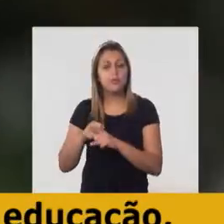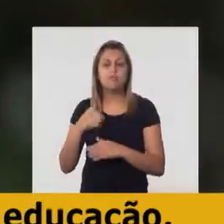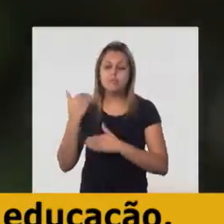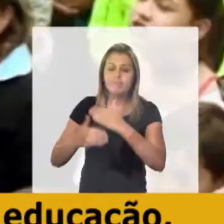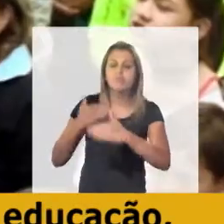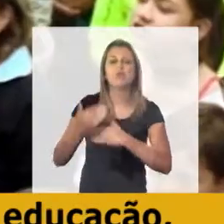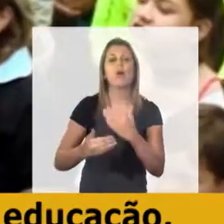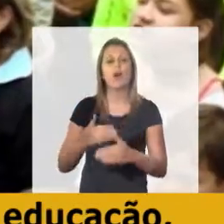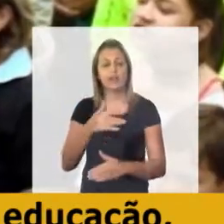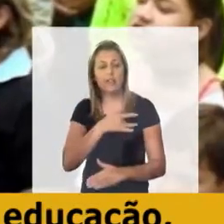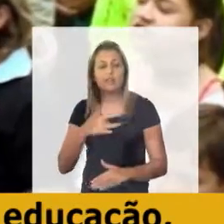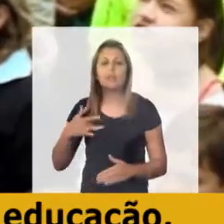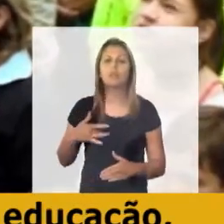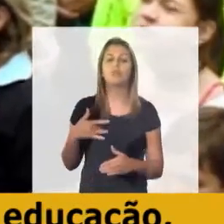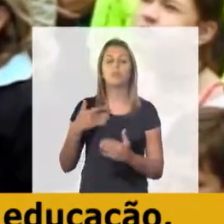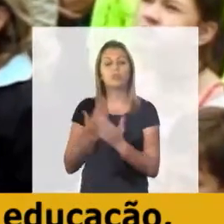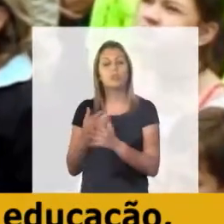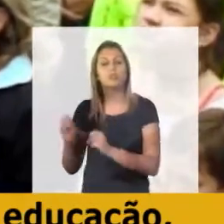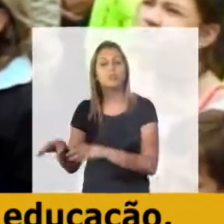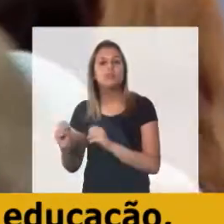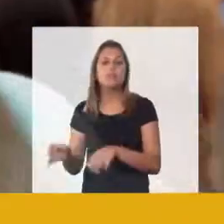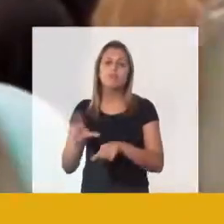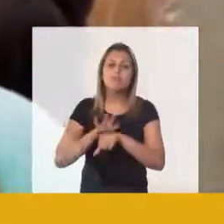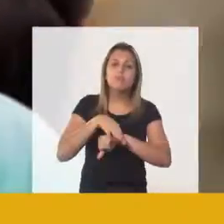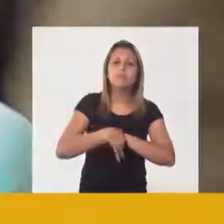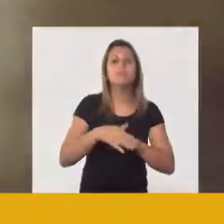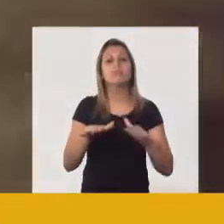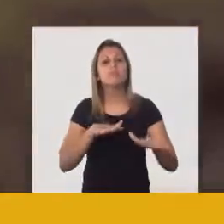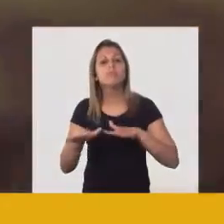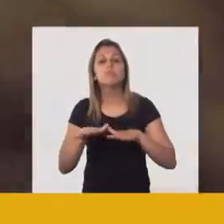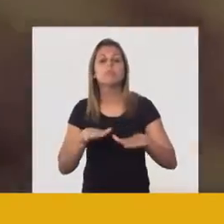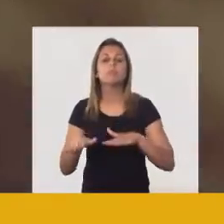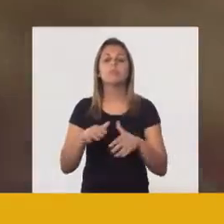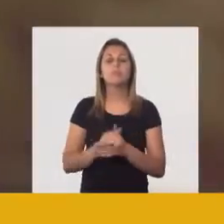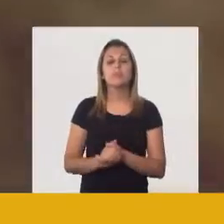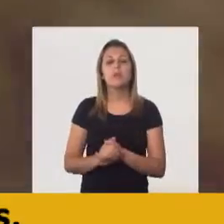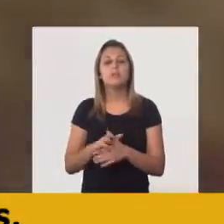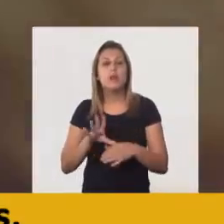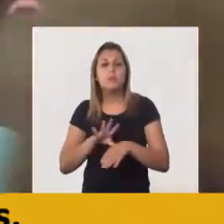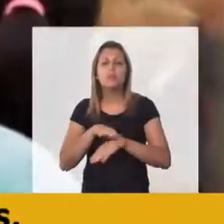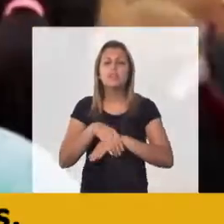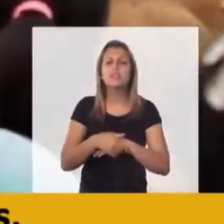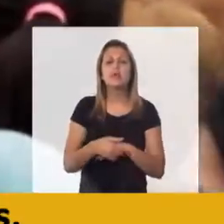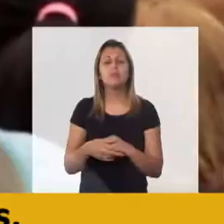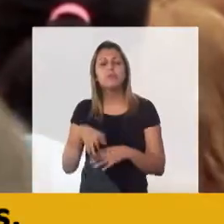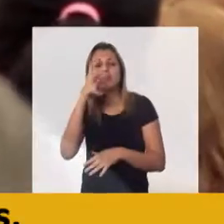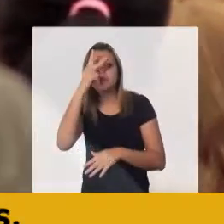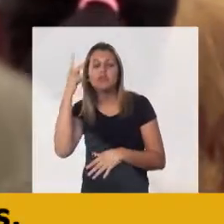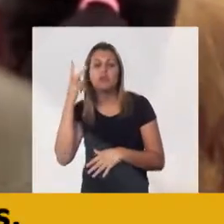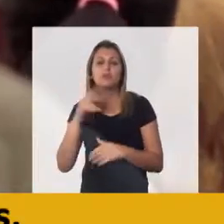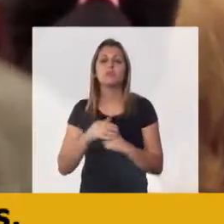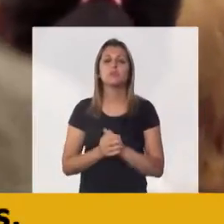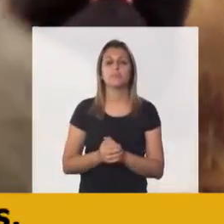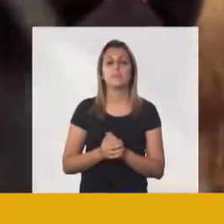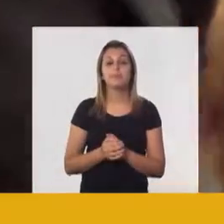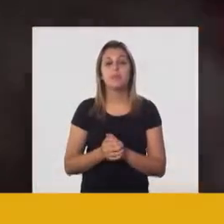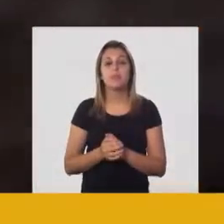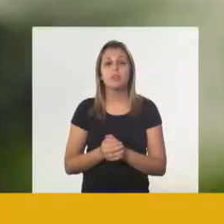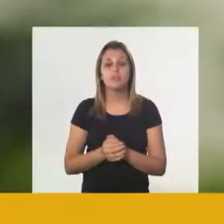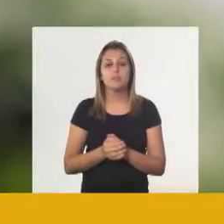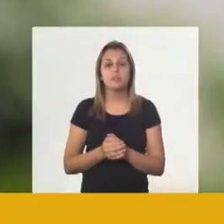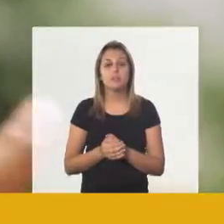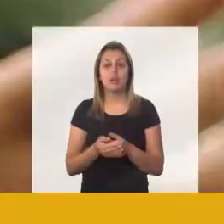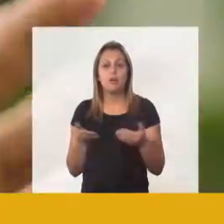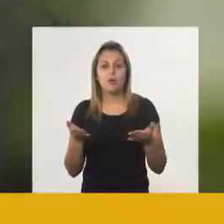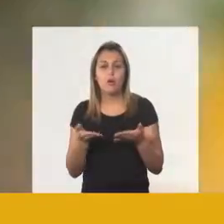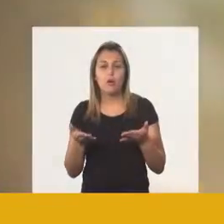tem que continuar avançando na saúde, na educação, na segurança, na mobilidade urbana, na proteção e acolhimento às pessoas. E eu